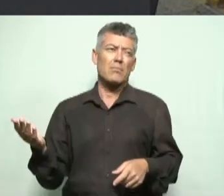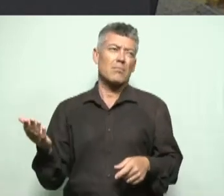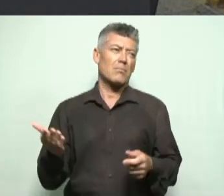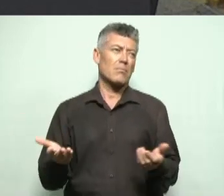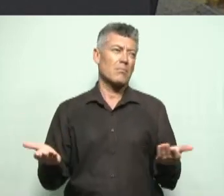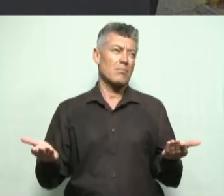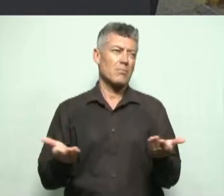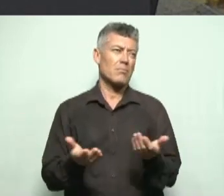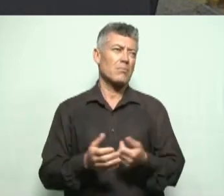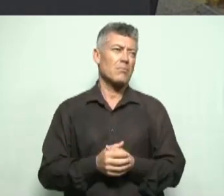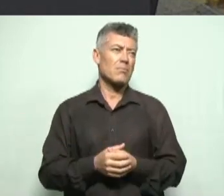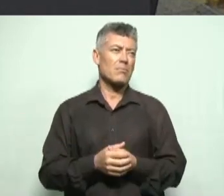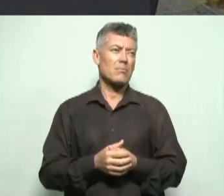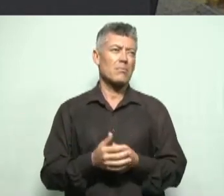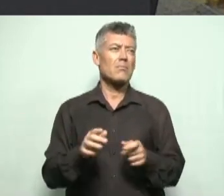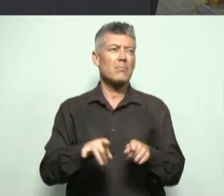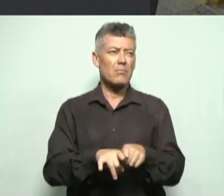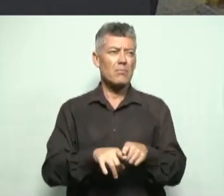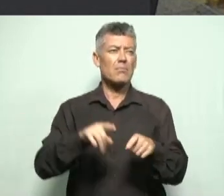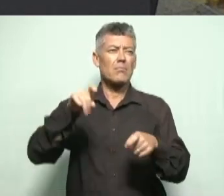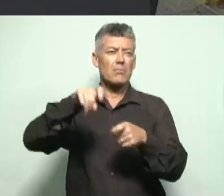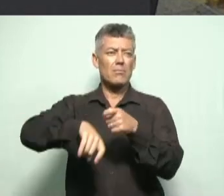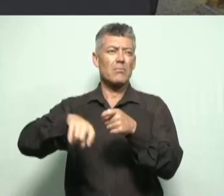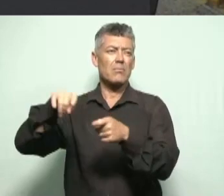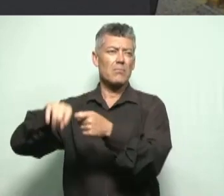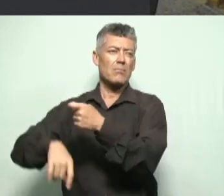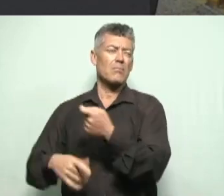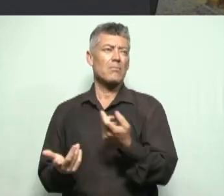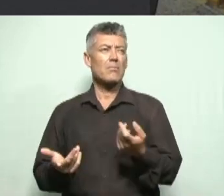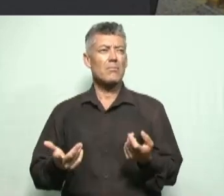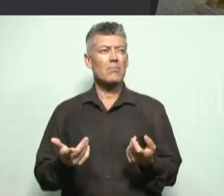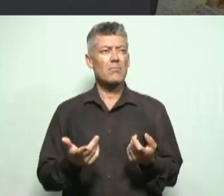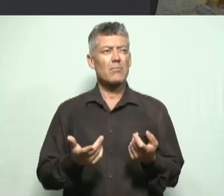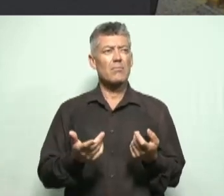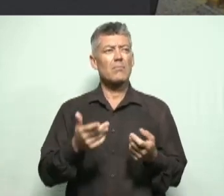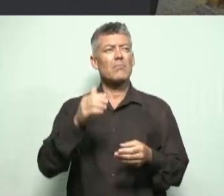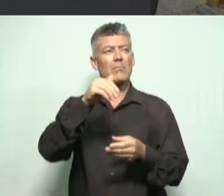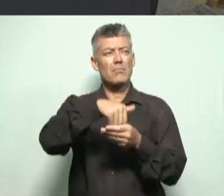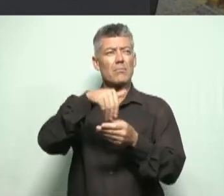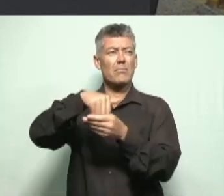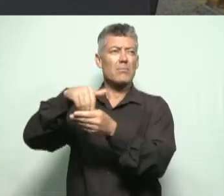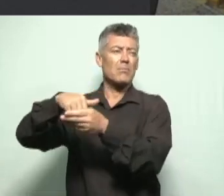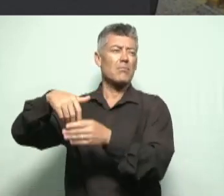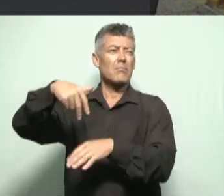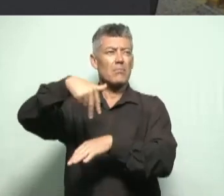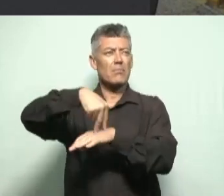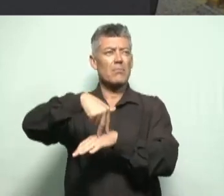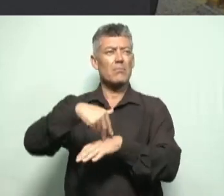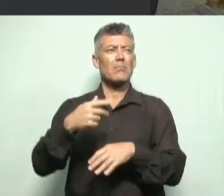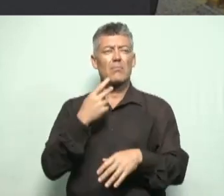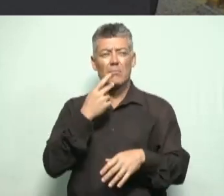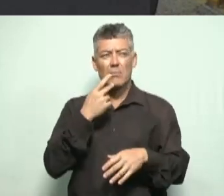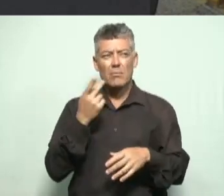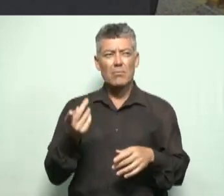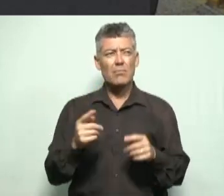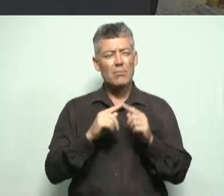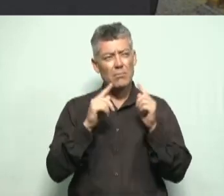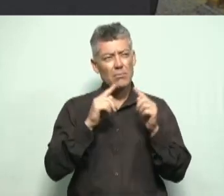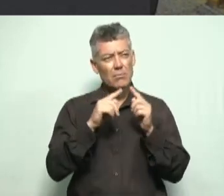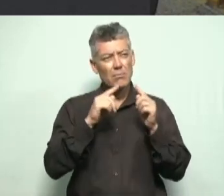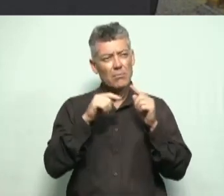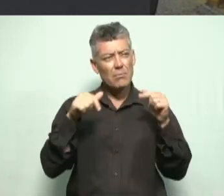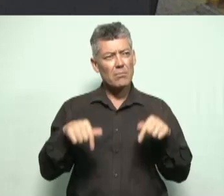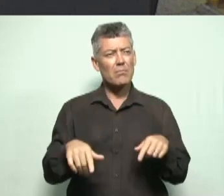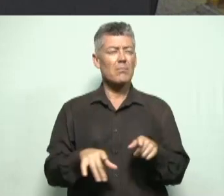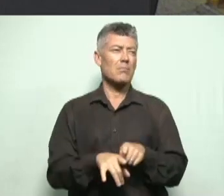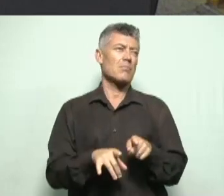aí que é verdadeiro transa, relações sexuais no palco. Então, eu queria ver esses colegas falarem, criticarem isso também,